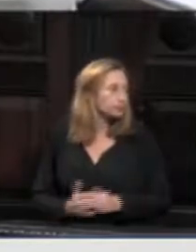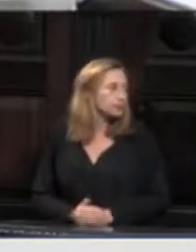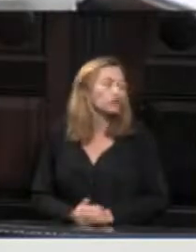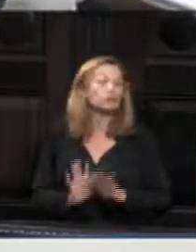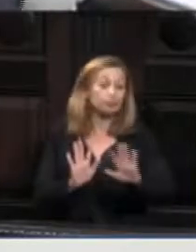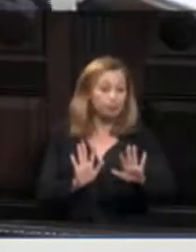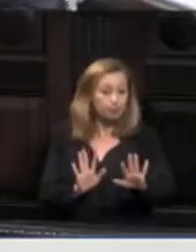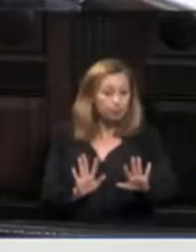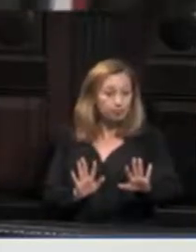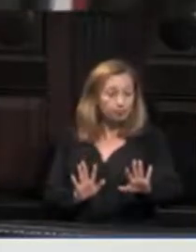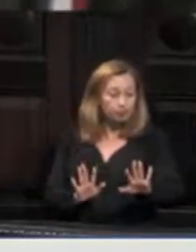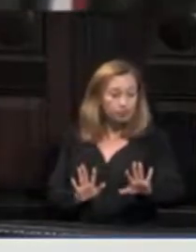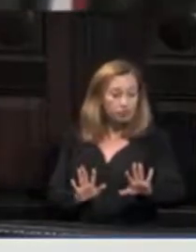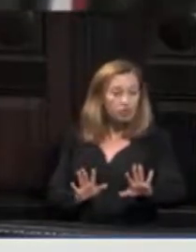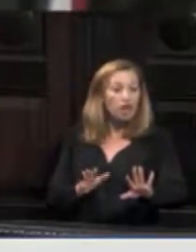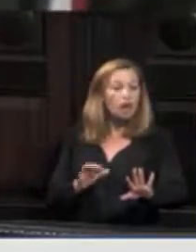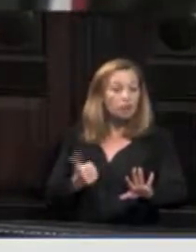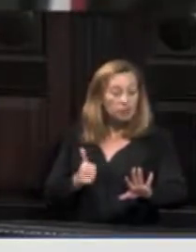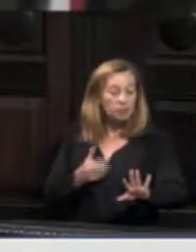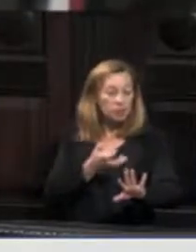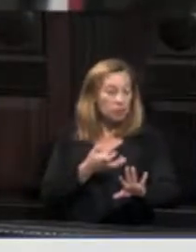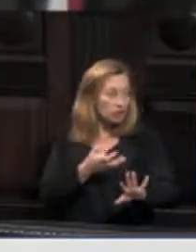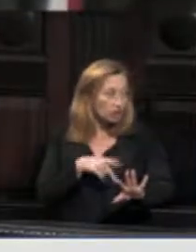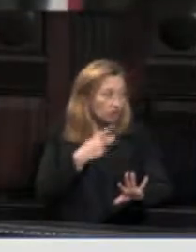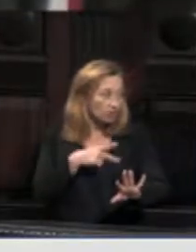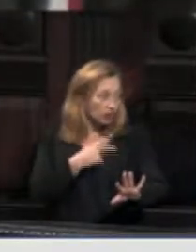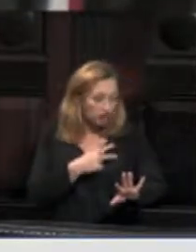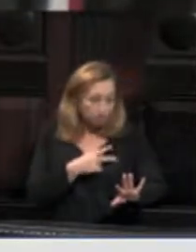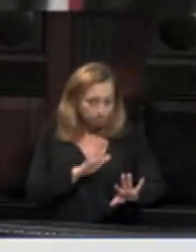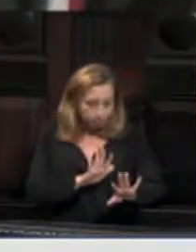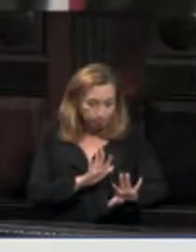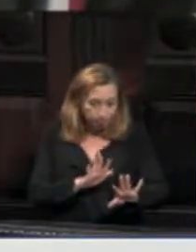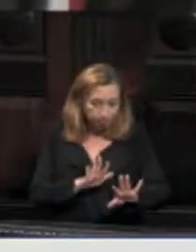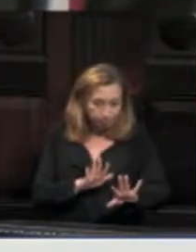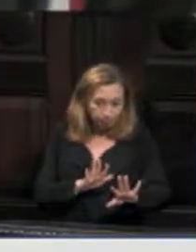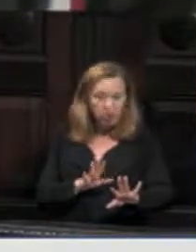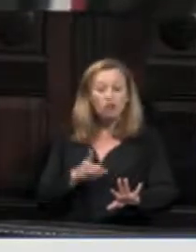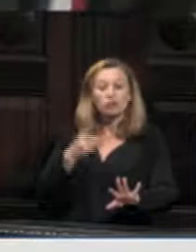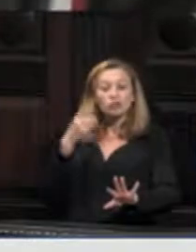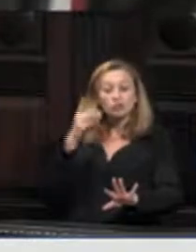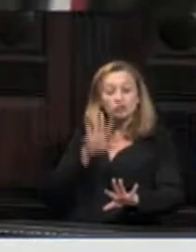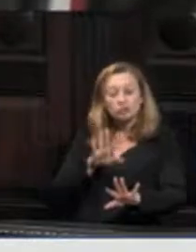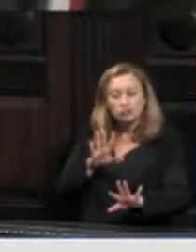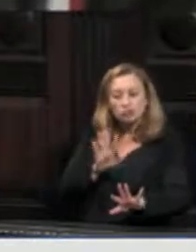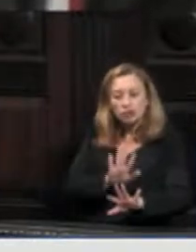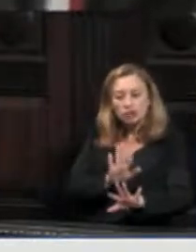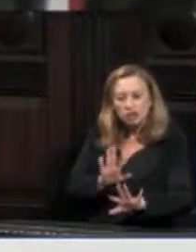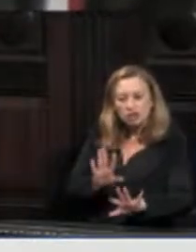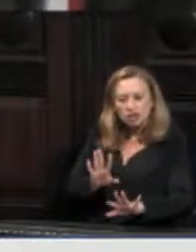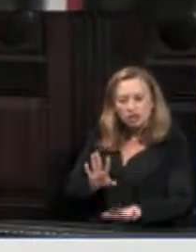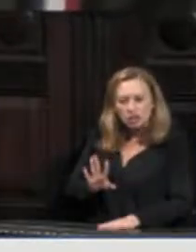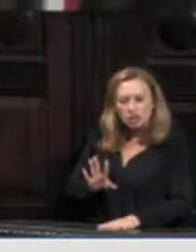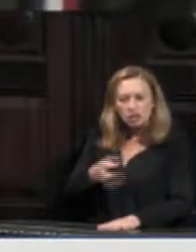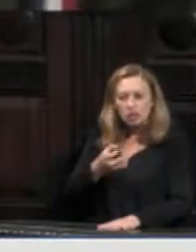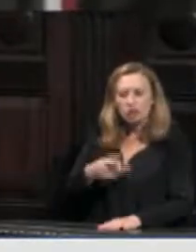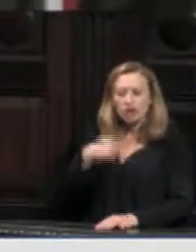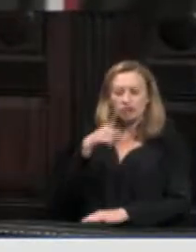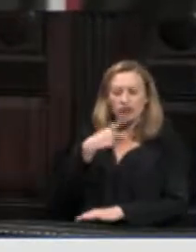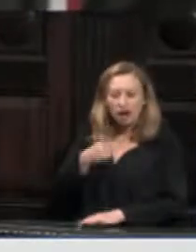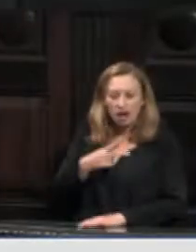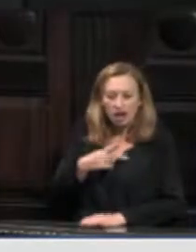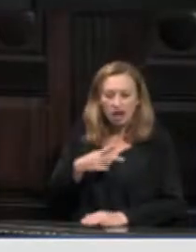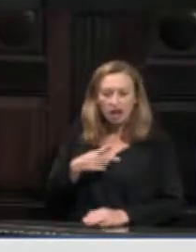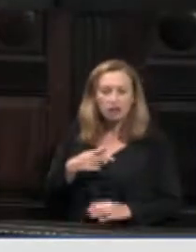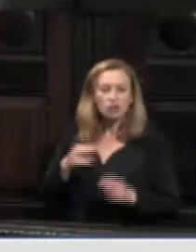Excelência vai ter... Primeiro eu quero ouvir a bancada do PT fazer um apelo... Presidente, primeiro dizer que aquela questão levantada pelo